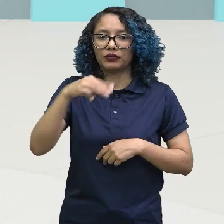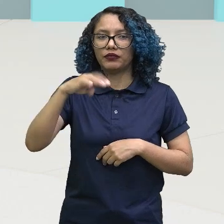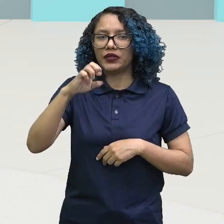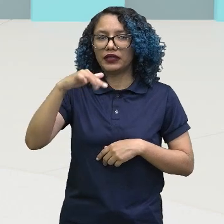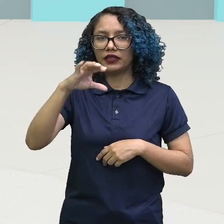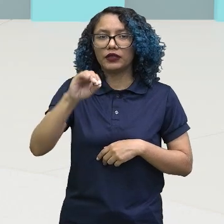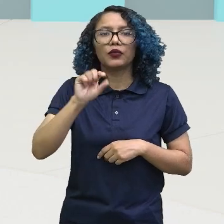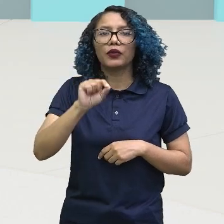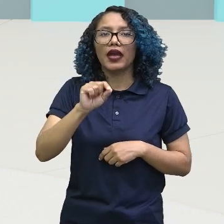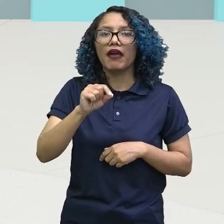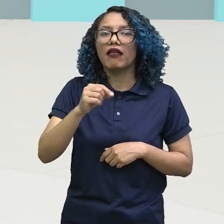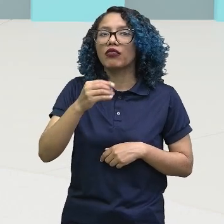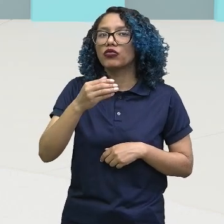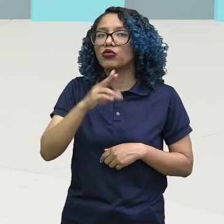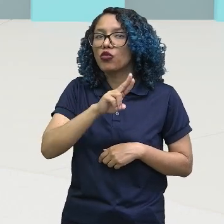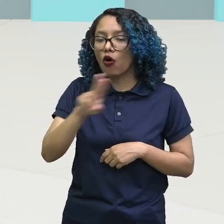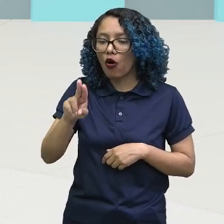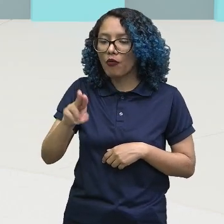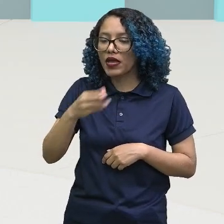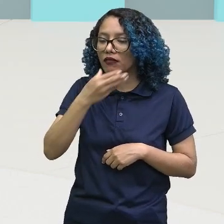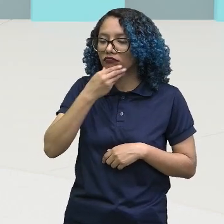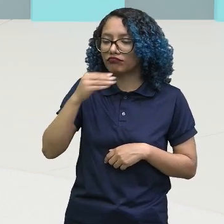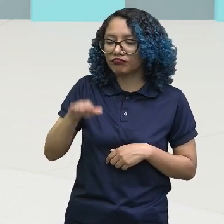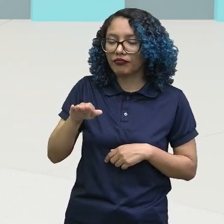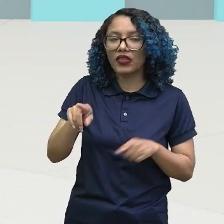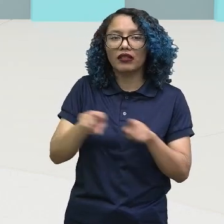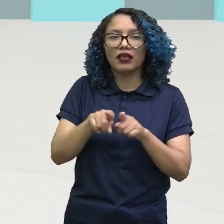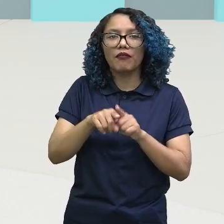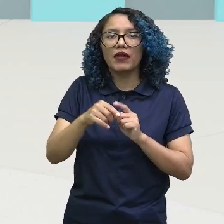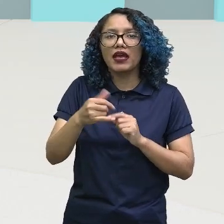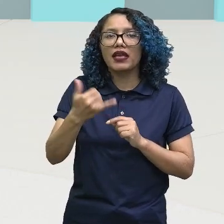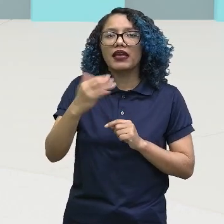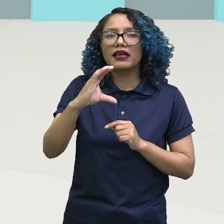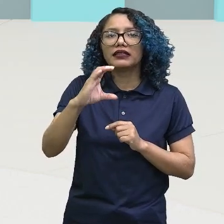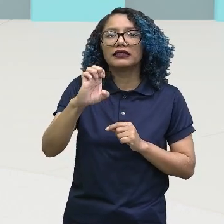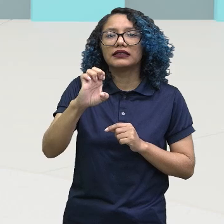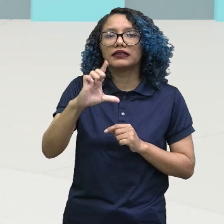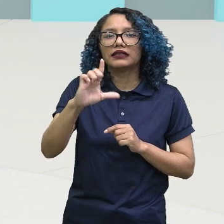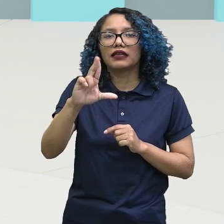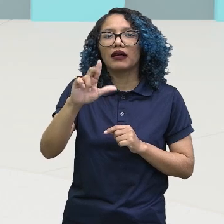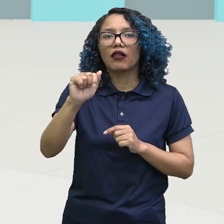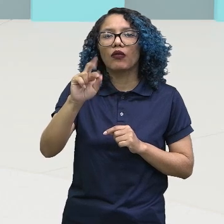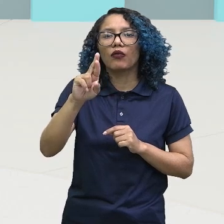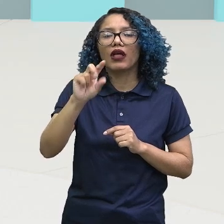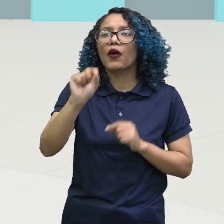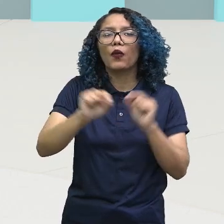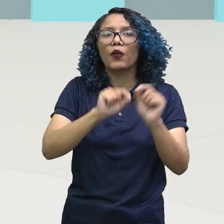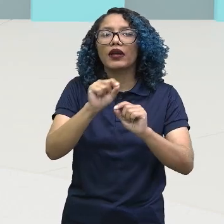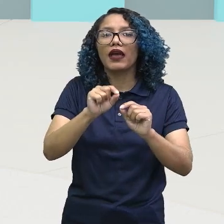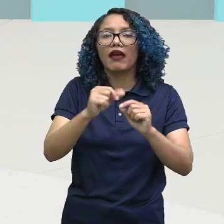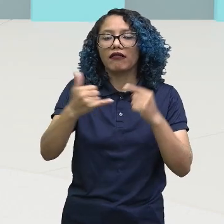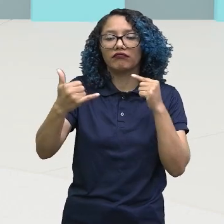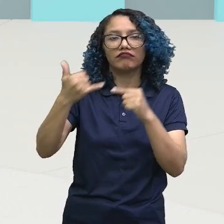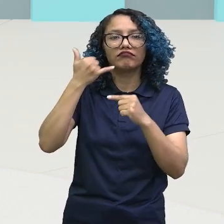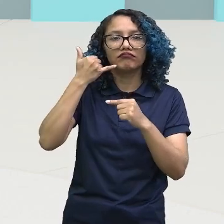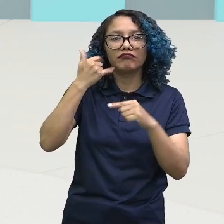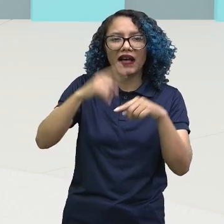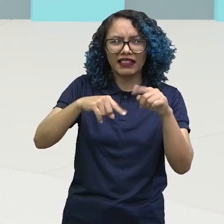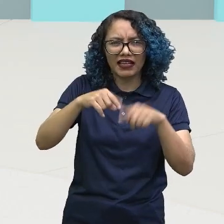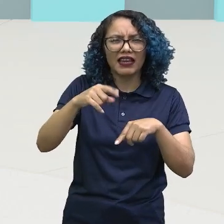menino. Celular é o nome daquele aparelho, não é, que você usa para fazer várias